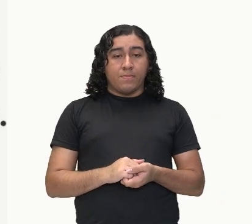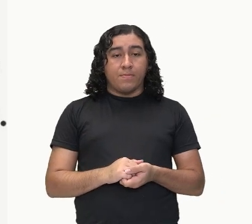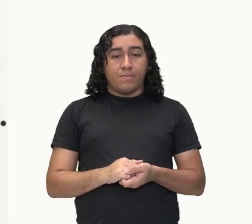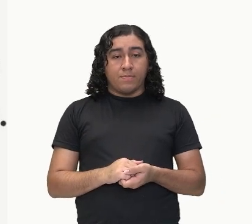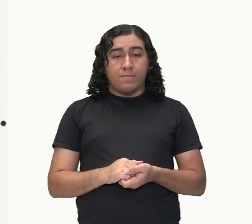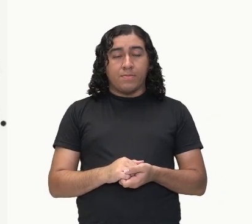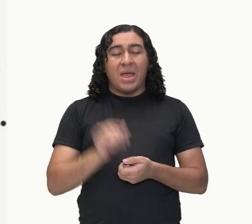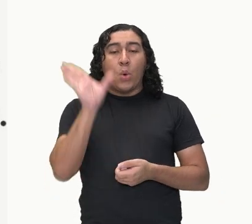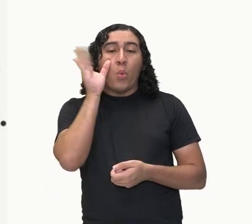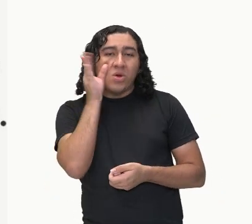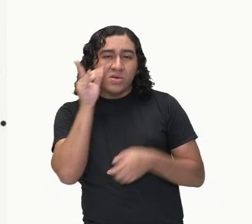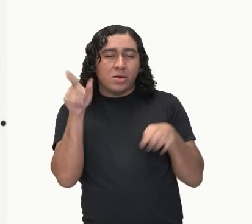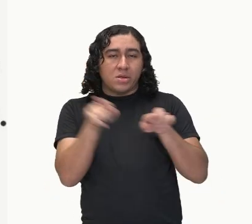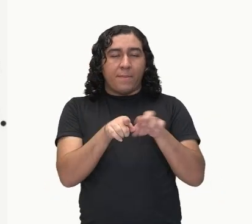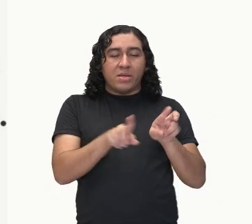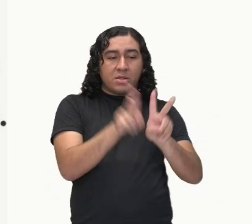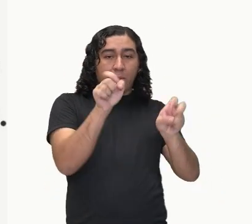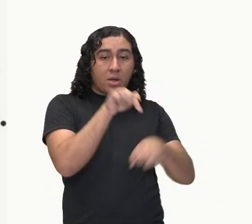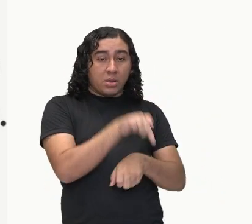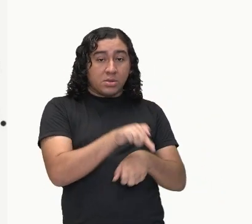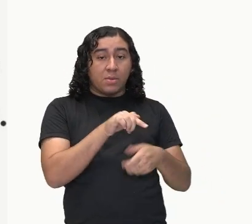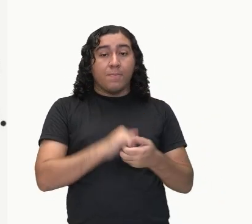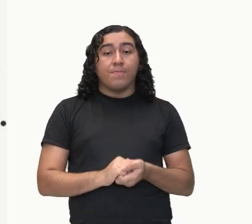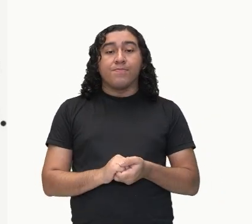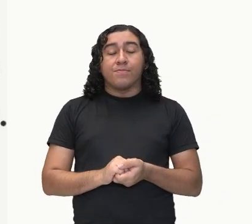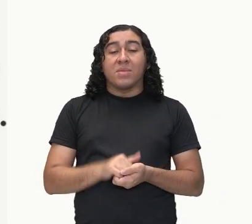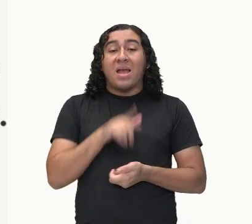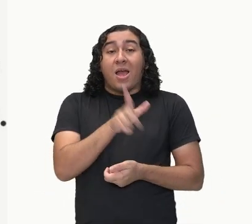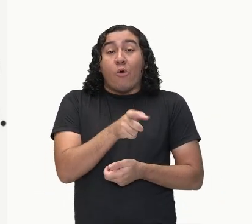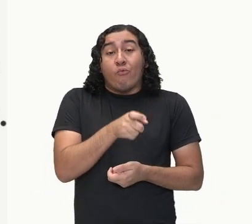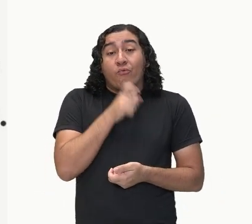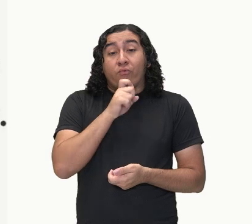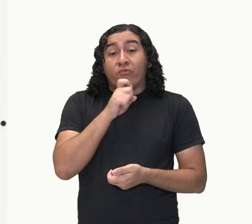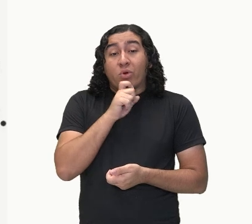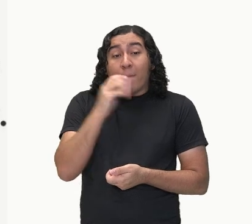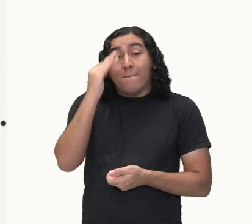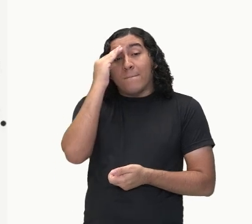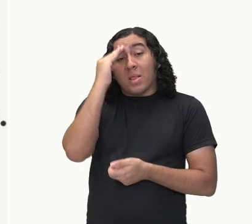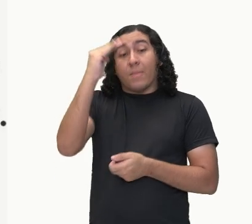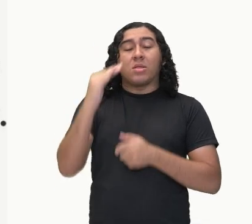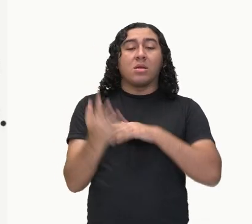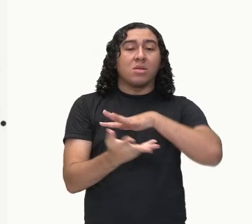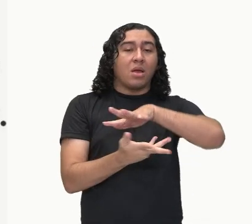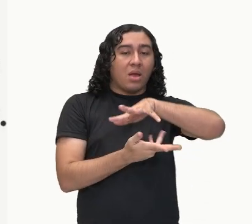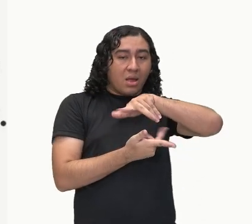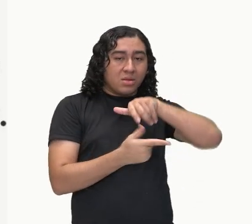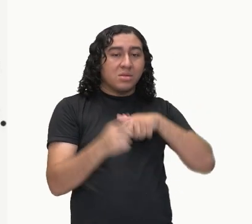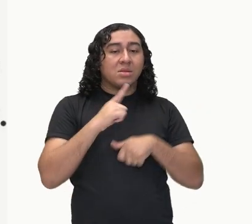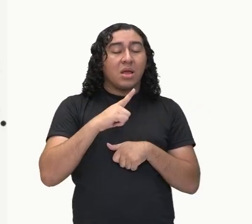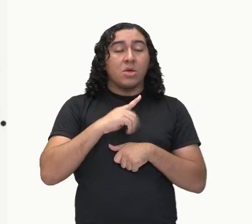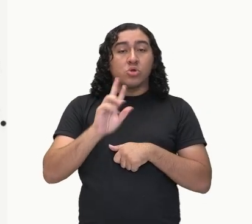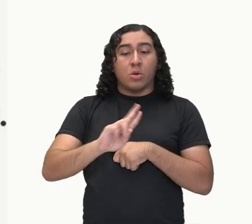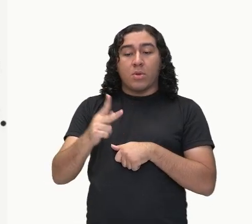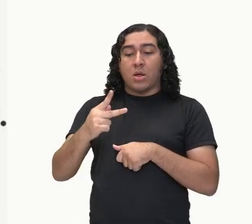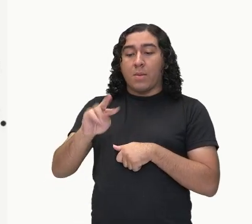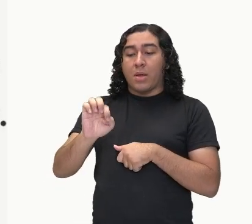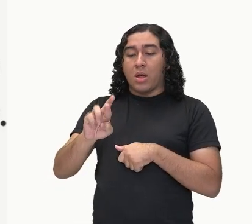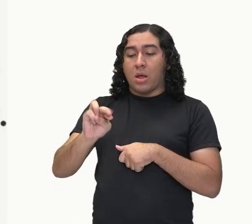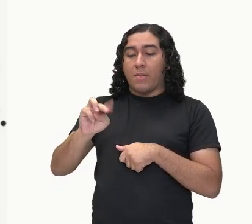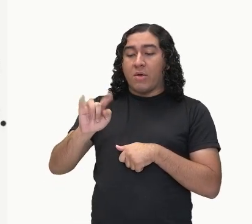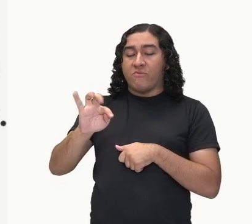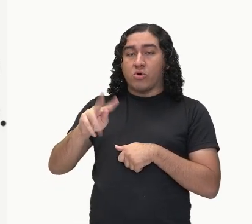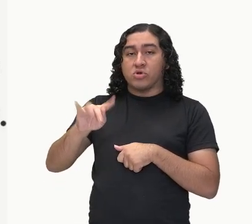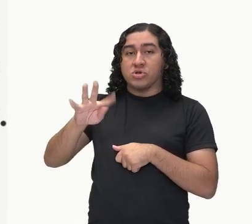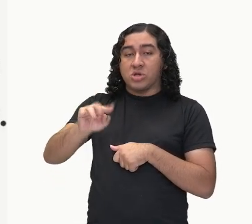uma curiosidade que eu trago sobre ela é que a tundra é o bioma mais frio da Terra, né, com os permafrost, que são